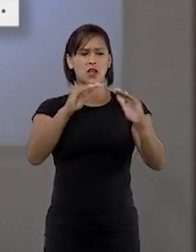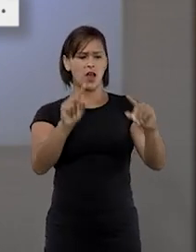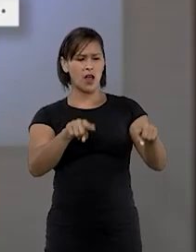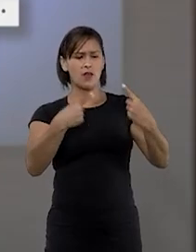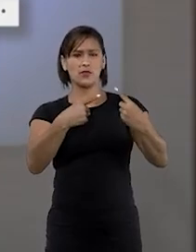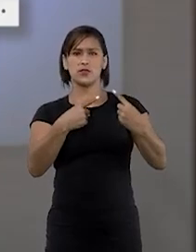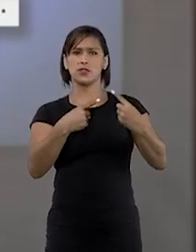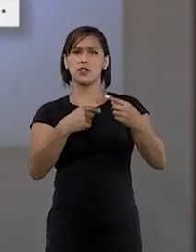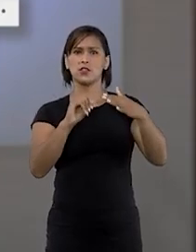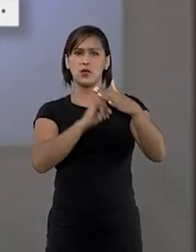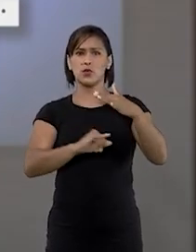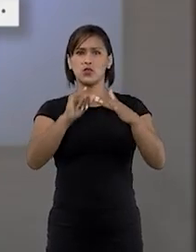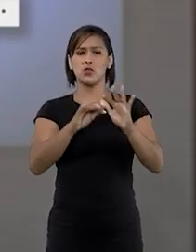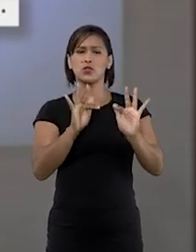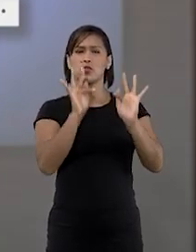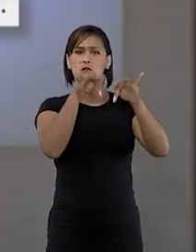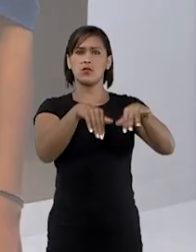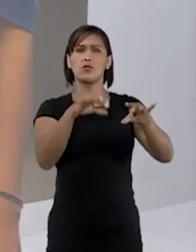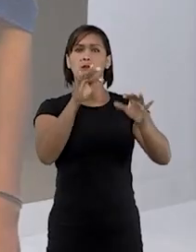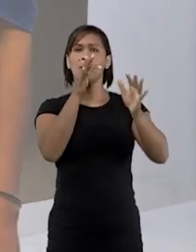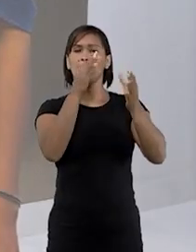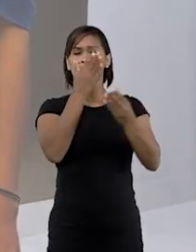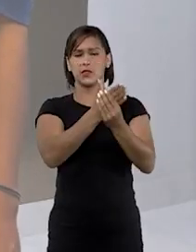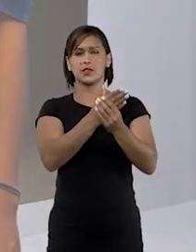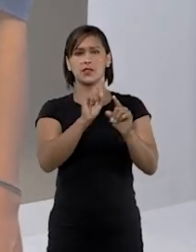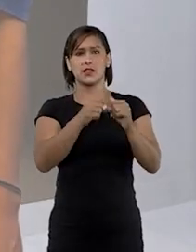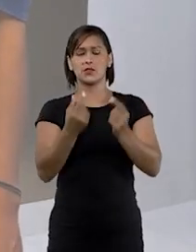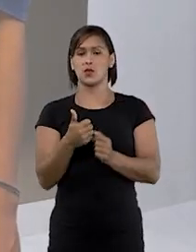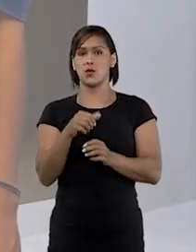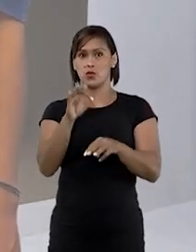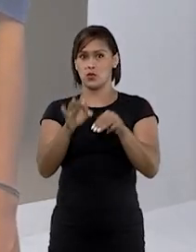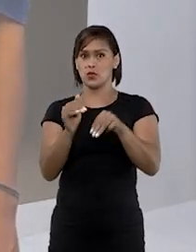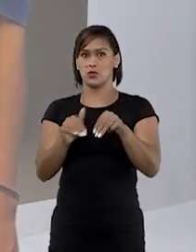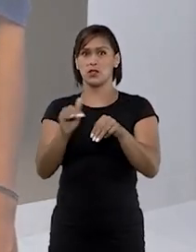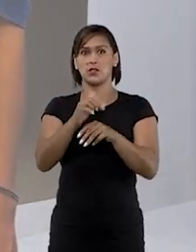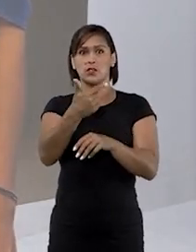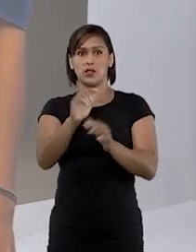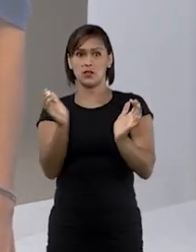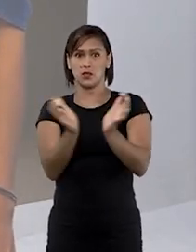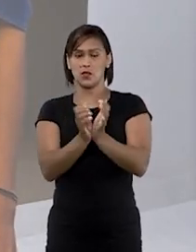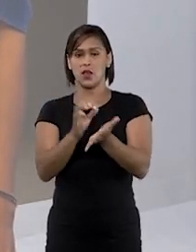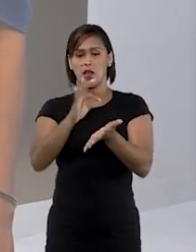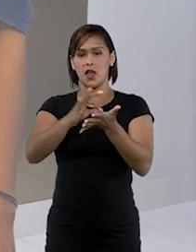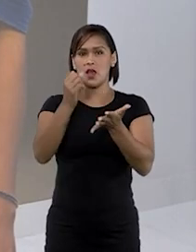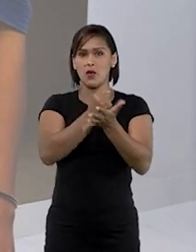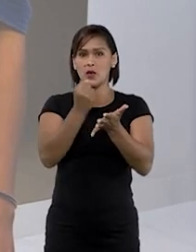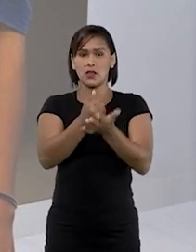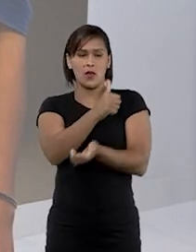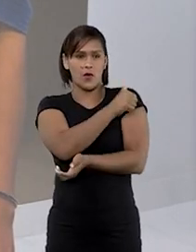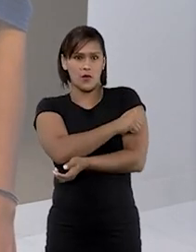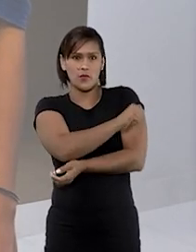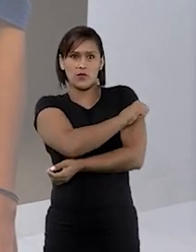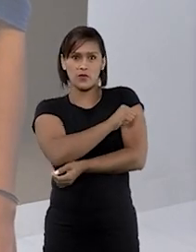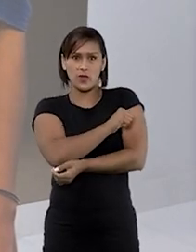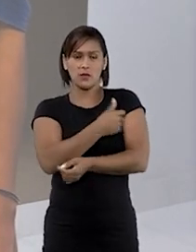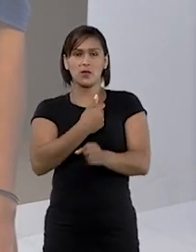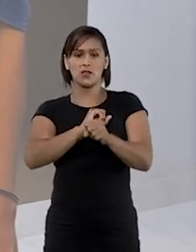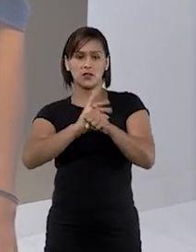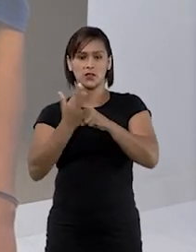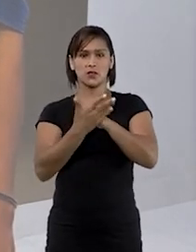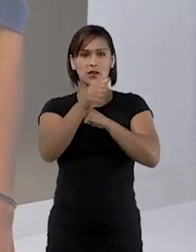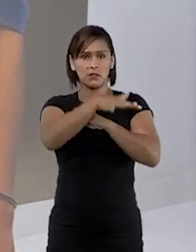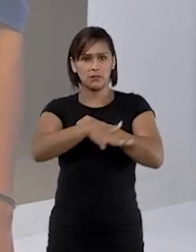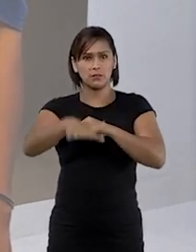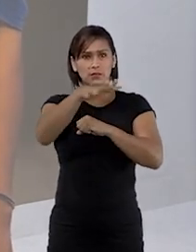isso afrontaria o Instituto da coisa julgada Os ministros da segunda turma decidiram que a contratação temporária de Enfermeiros